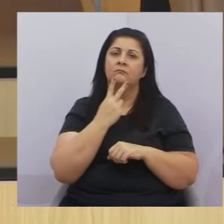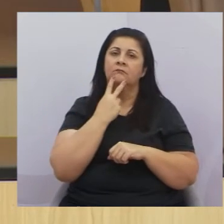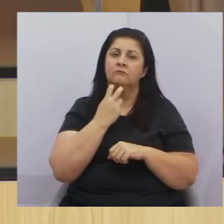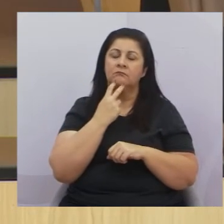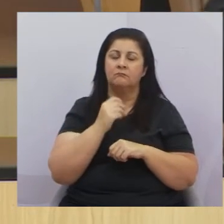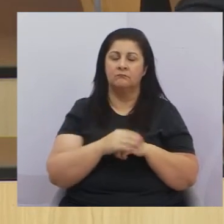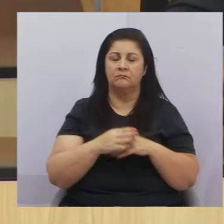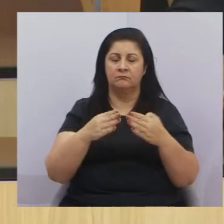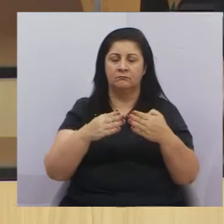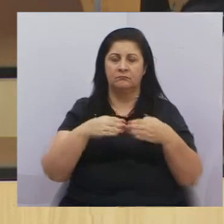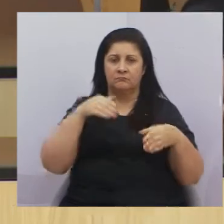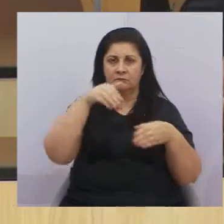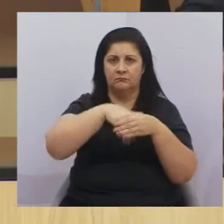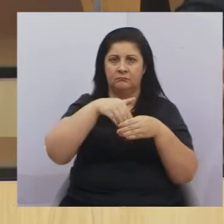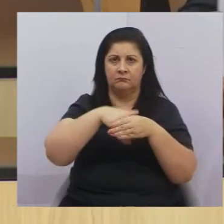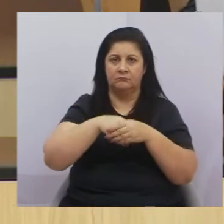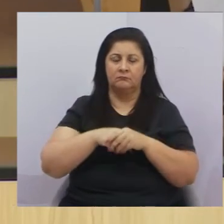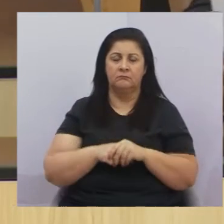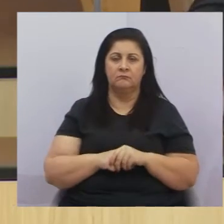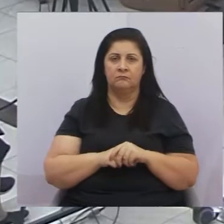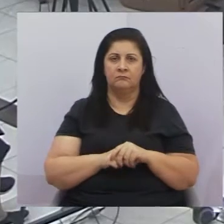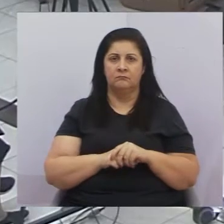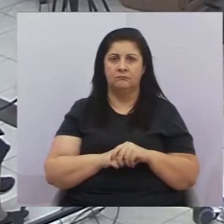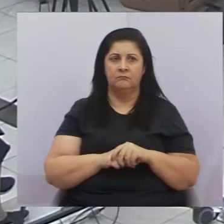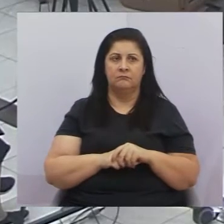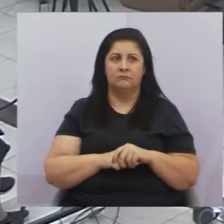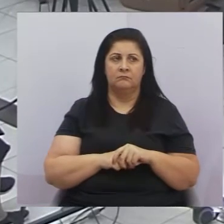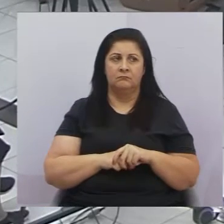pedido votação, senhor presidente.